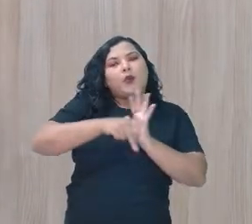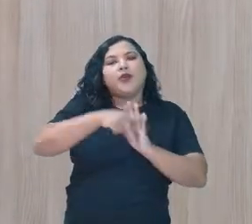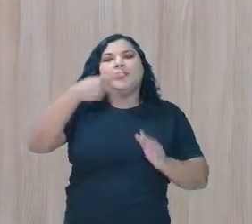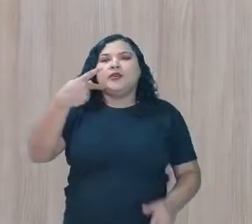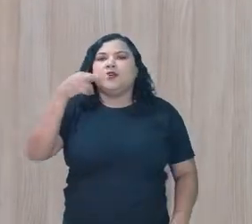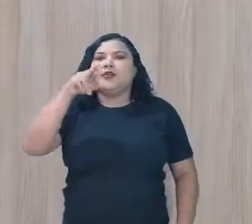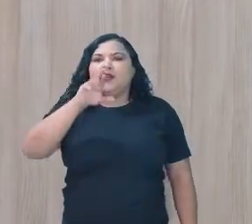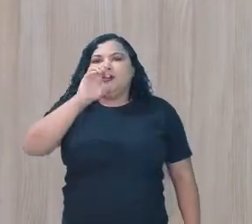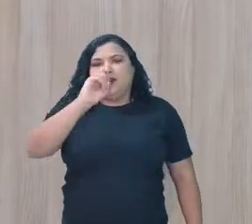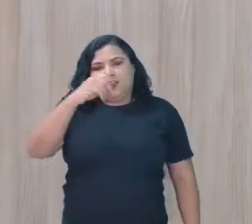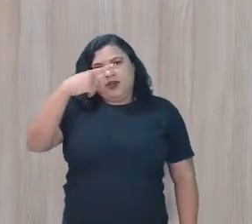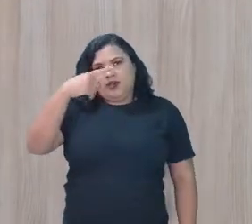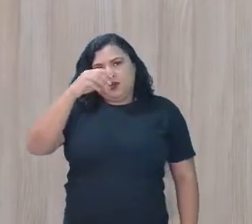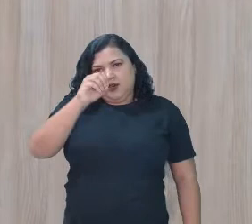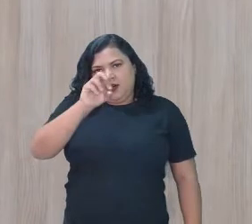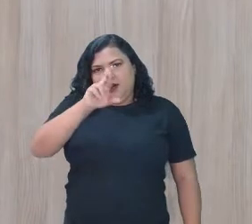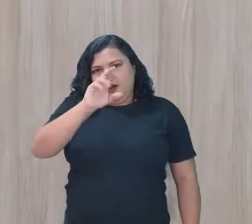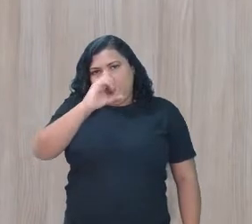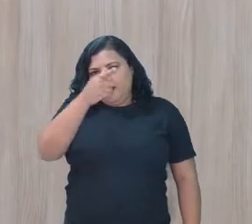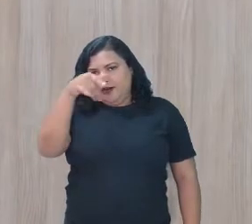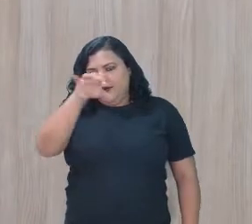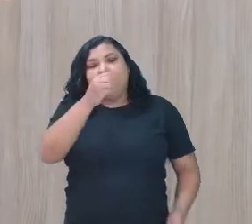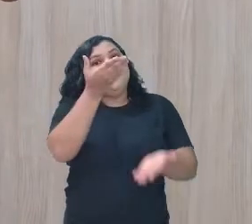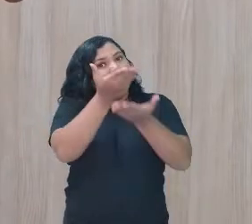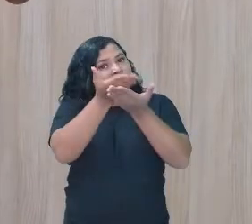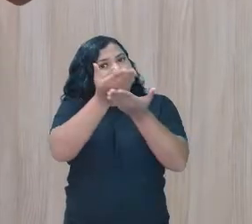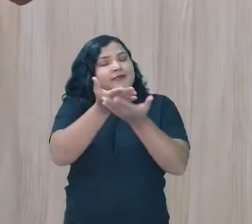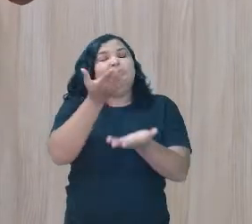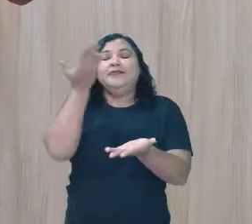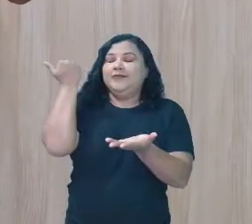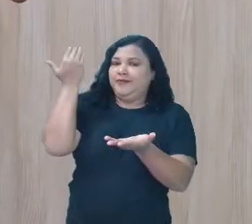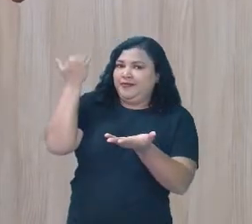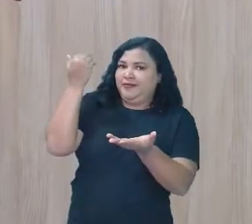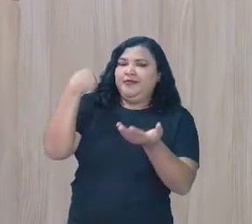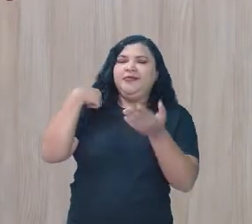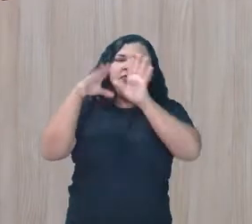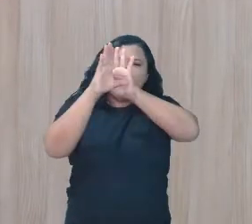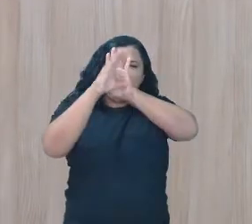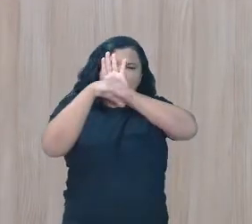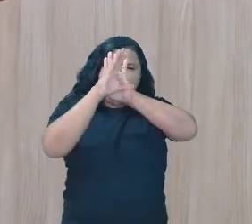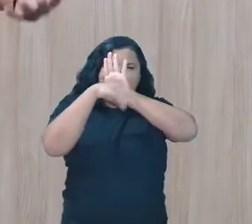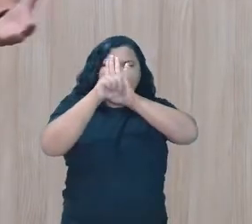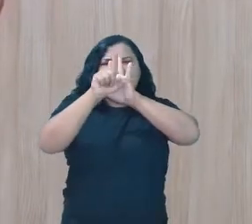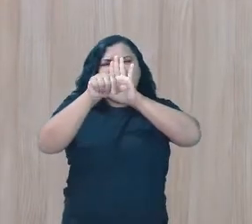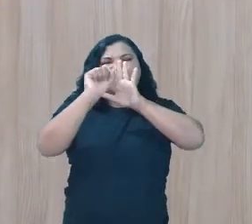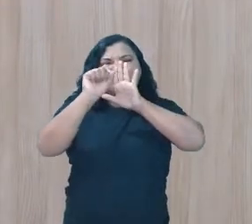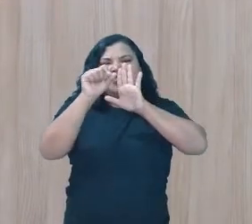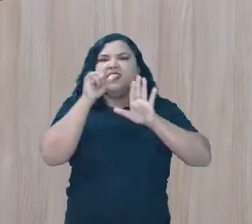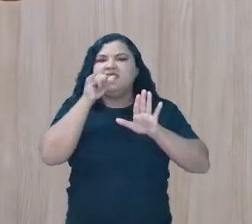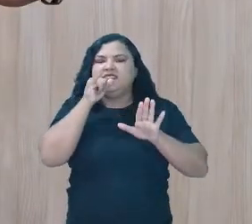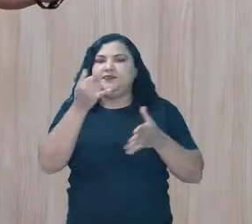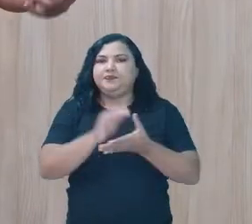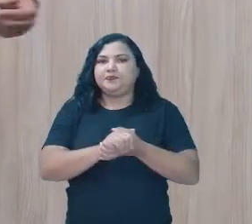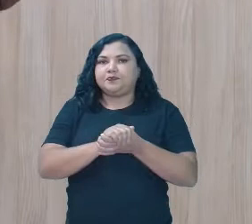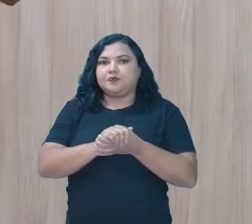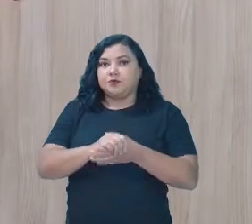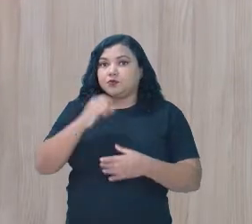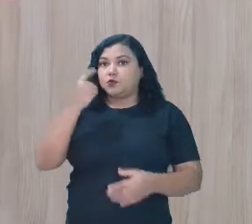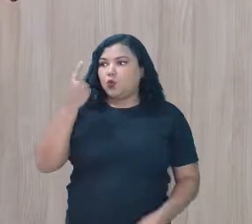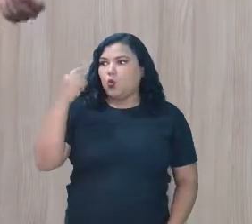para vocês aí na aula passada. A gente viu a definição, né, de proporção, que é a igualdade entre duas